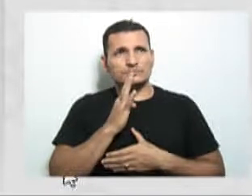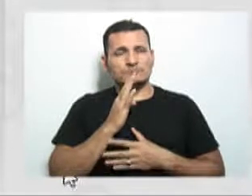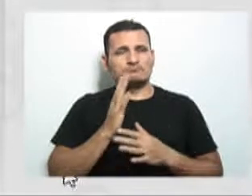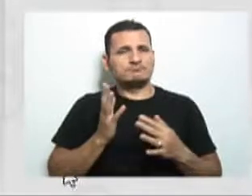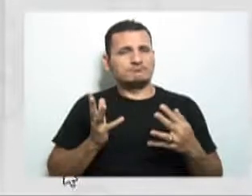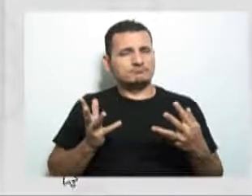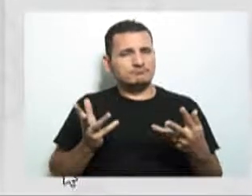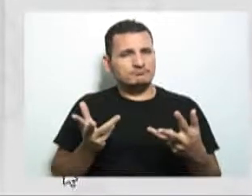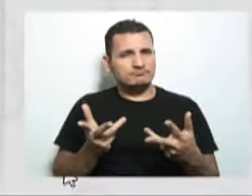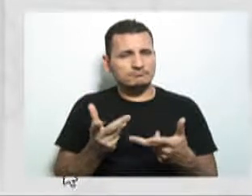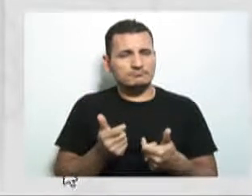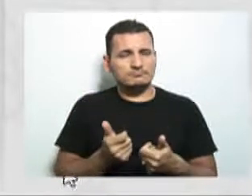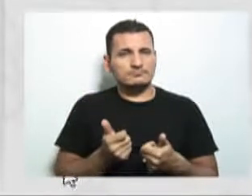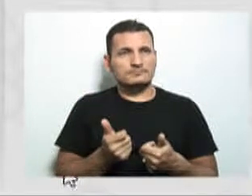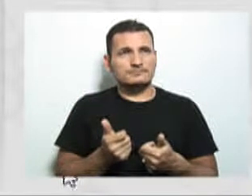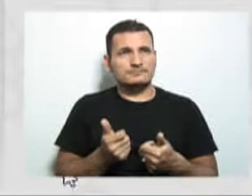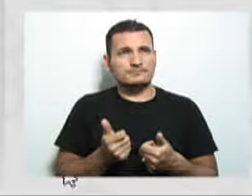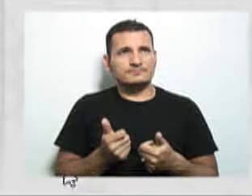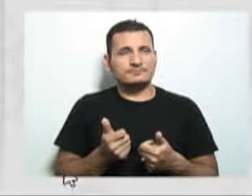autodomínio e